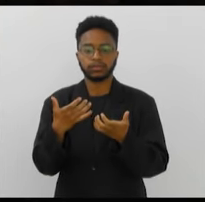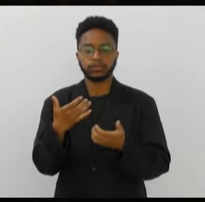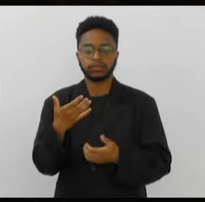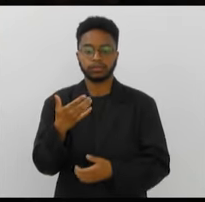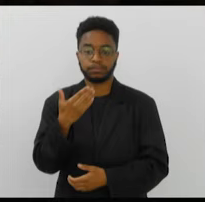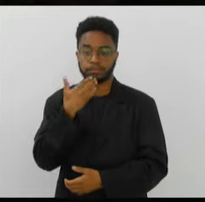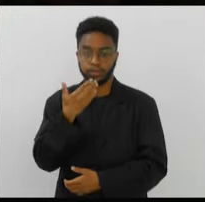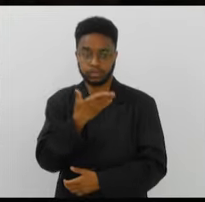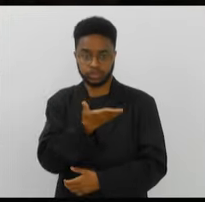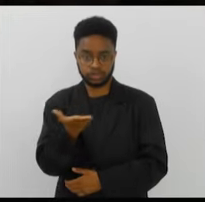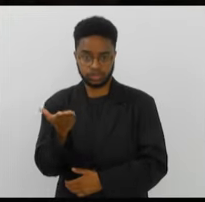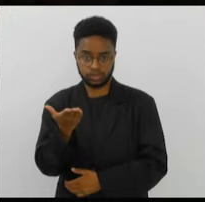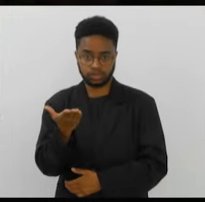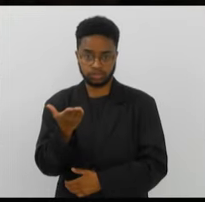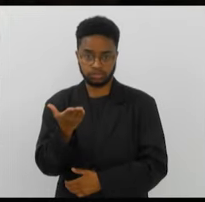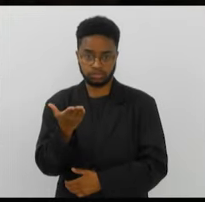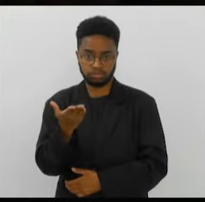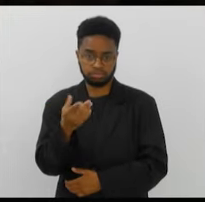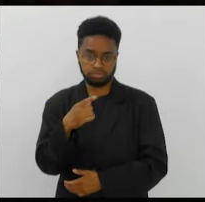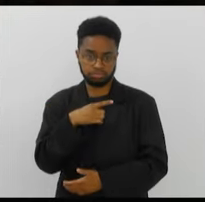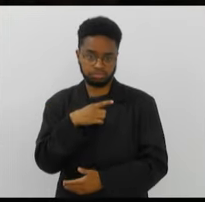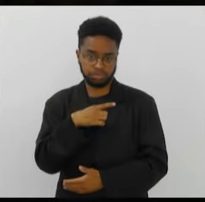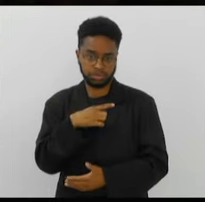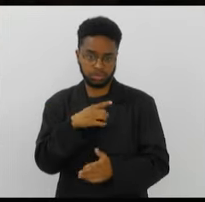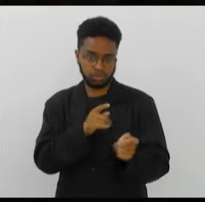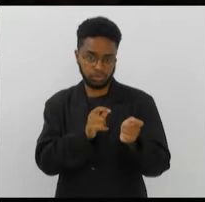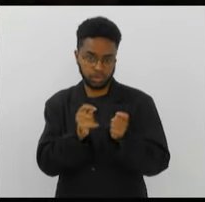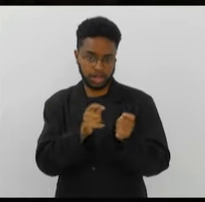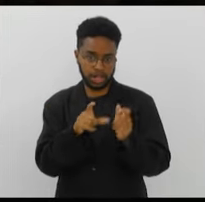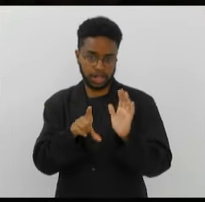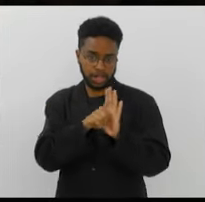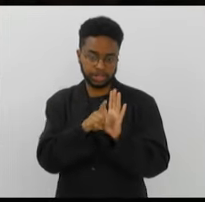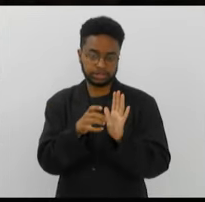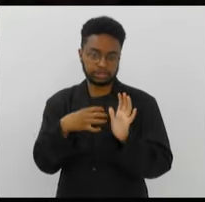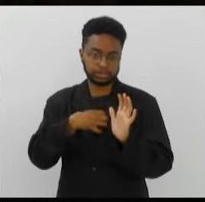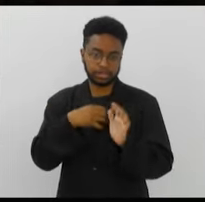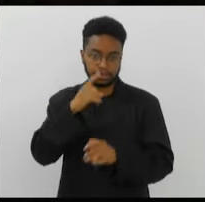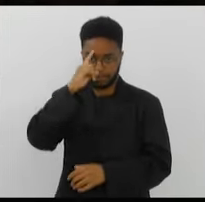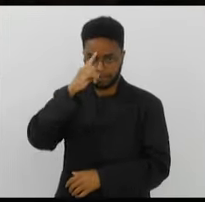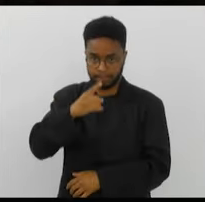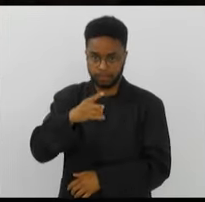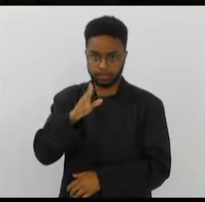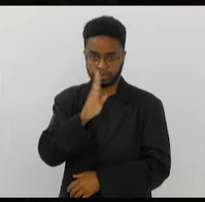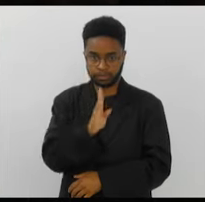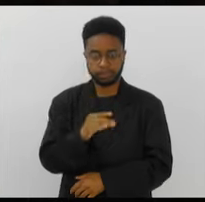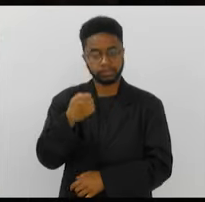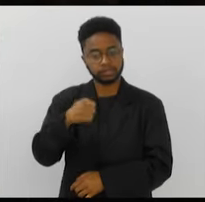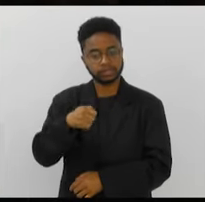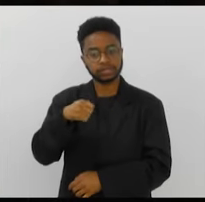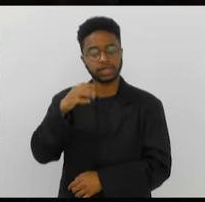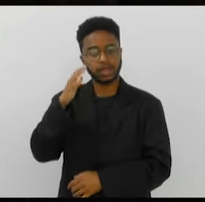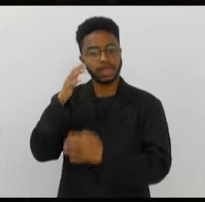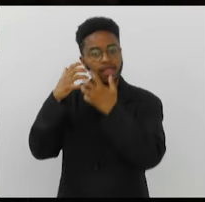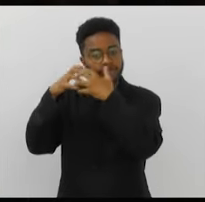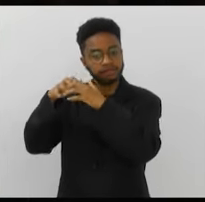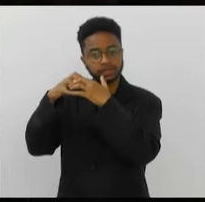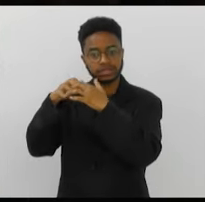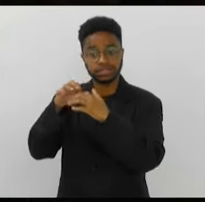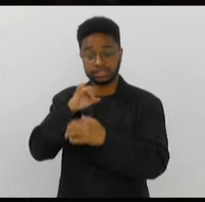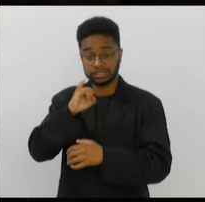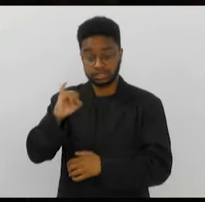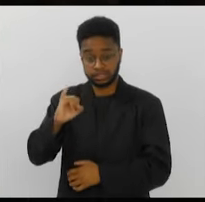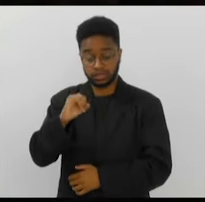donos da lei, o que se sente dono do nosso país, fizesse uma reflexão. Se um